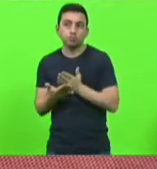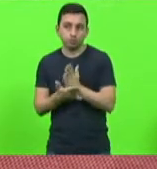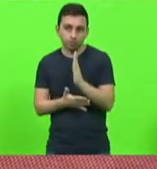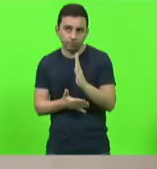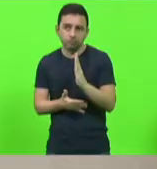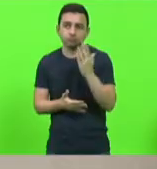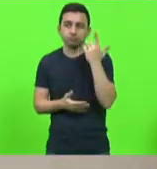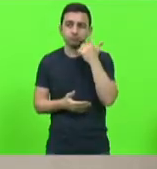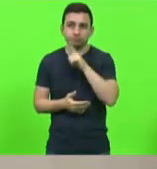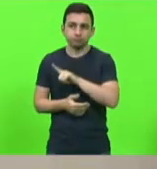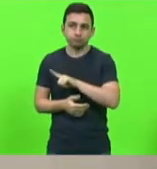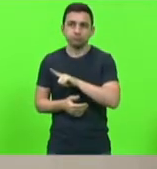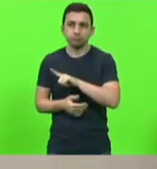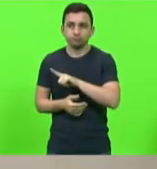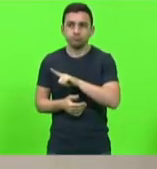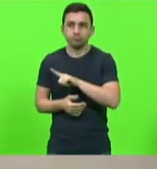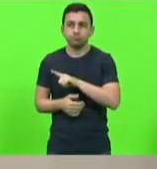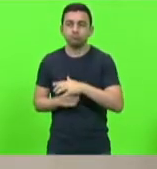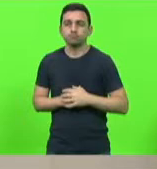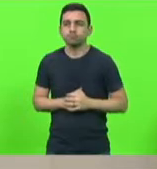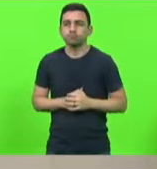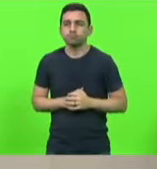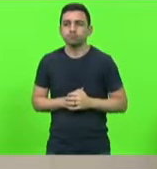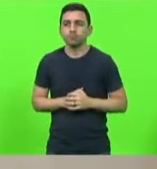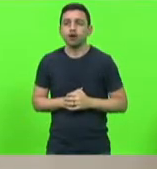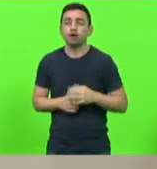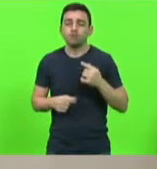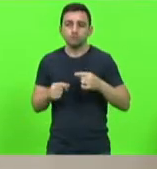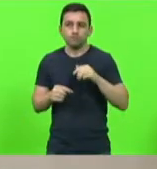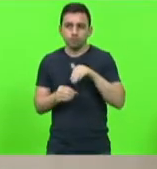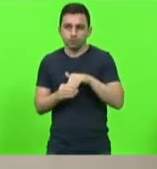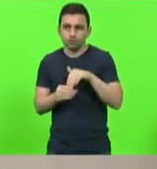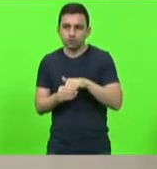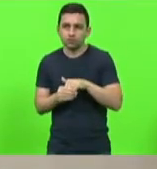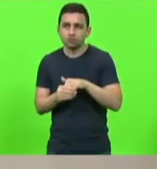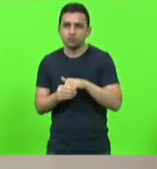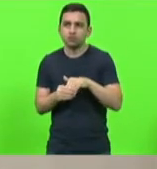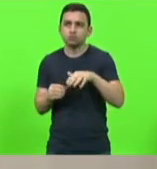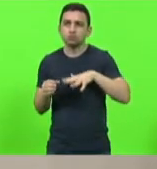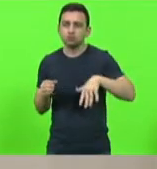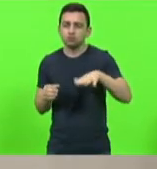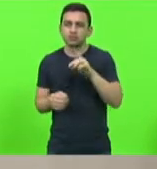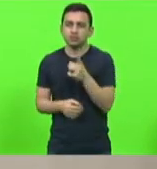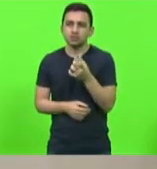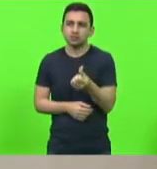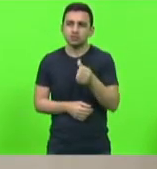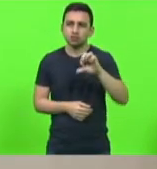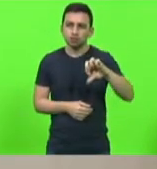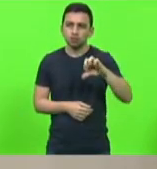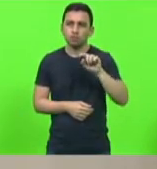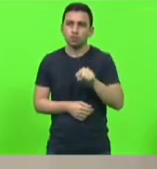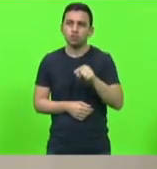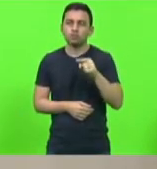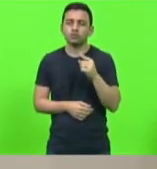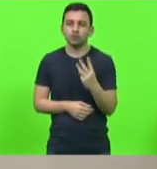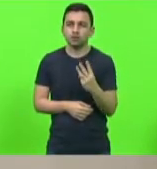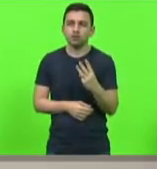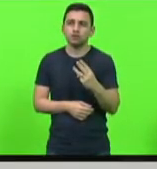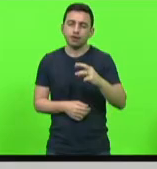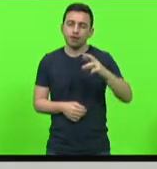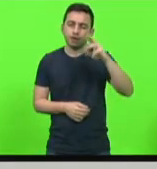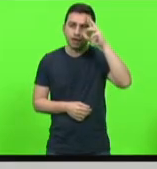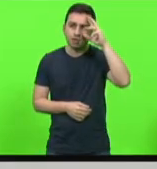encontram. Aprovado por unanimidade. Votação da redação final do projeto de lei 169.3/2019, autor deputado Ricardo